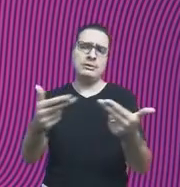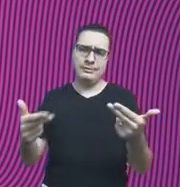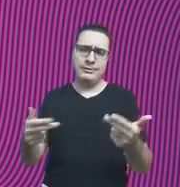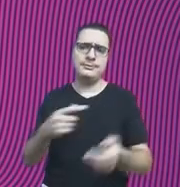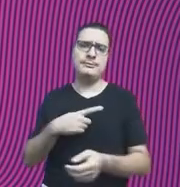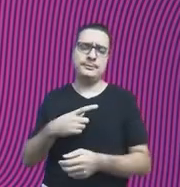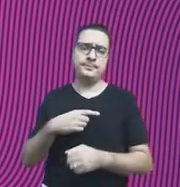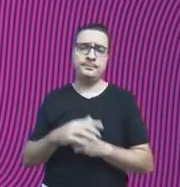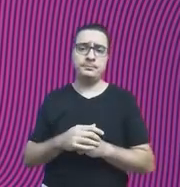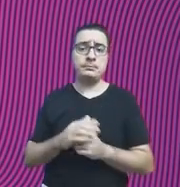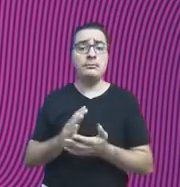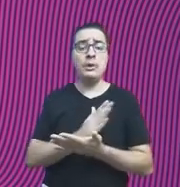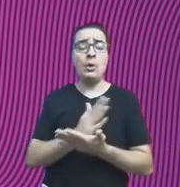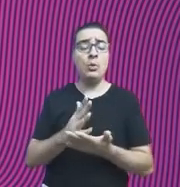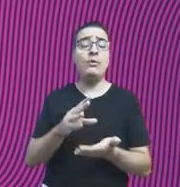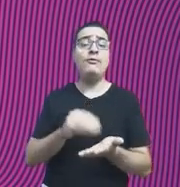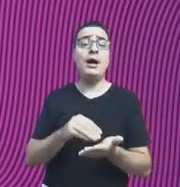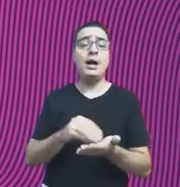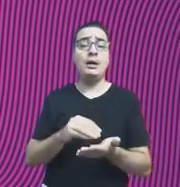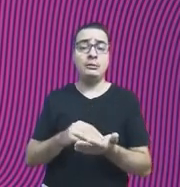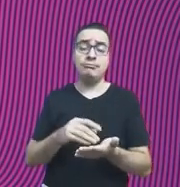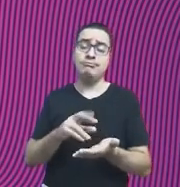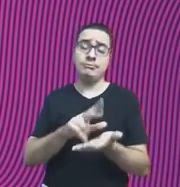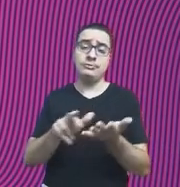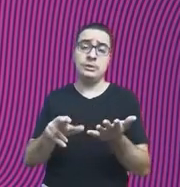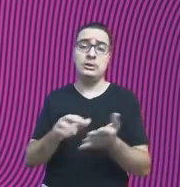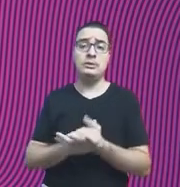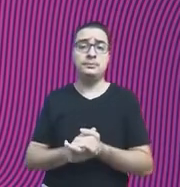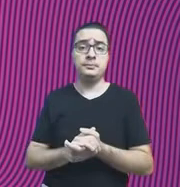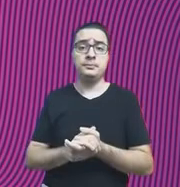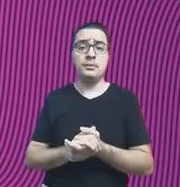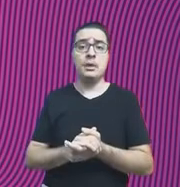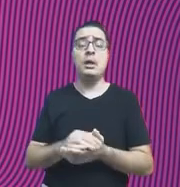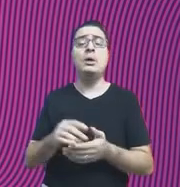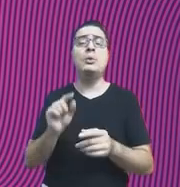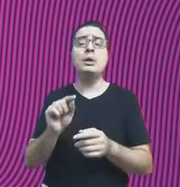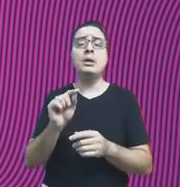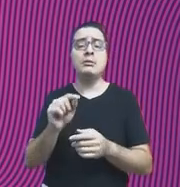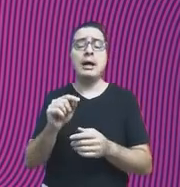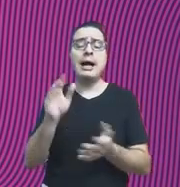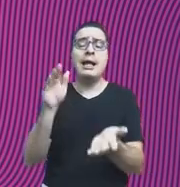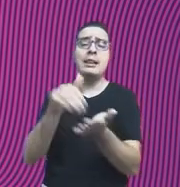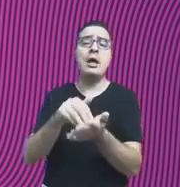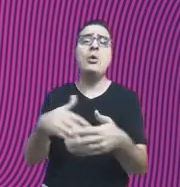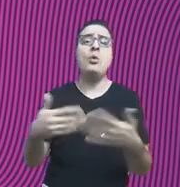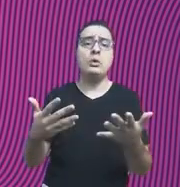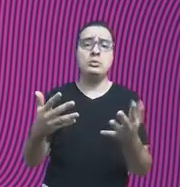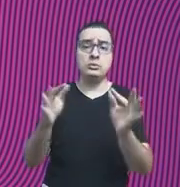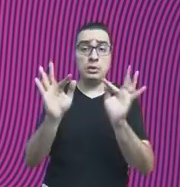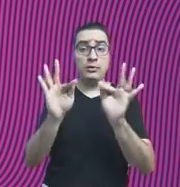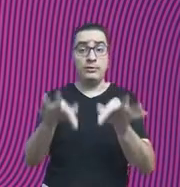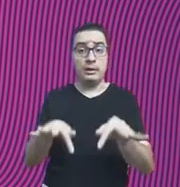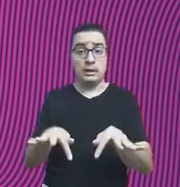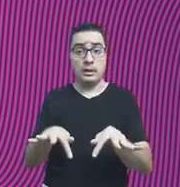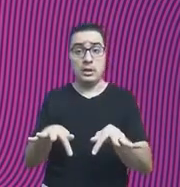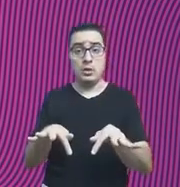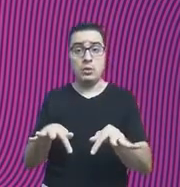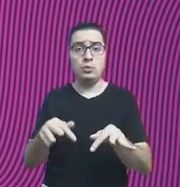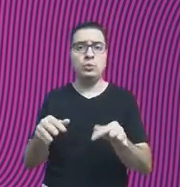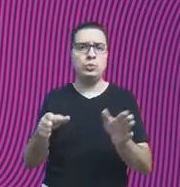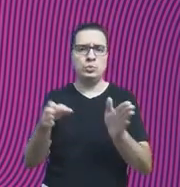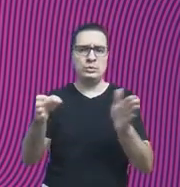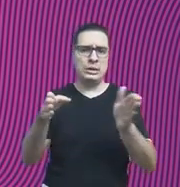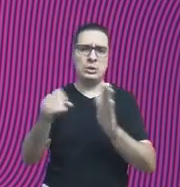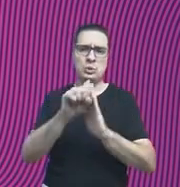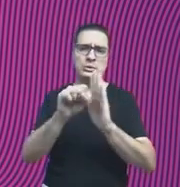com insolvência de recursos. Okay? Isso vai durar até o final desse século. E por que até o final